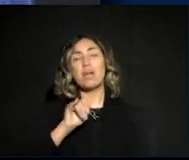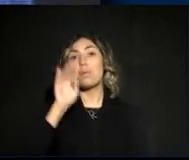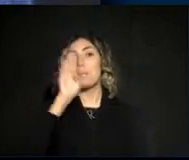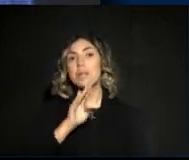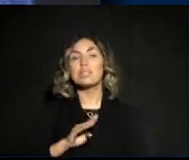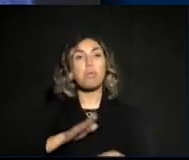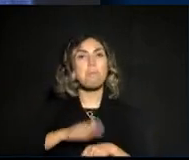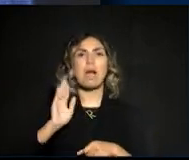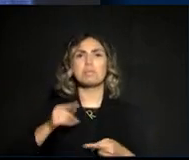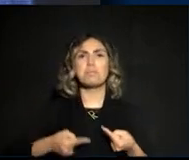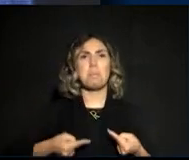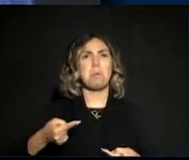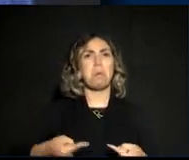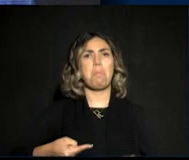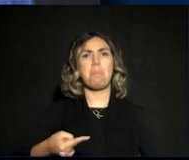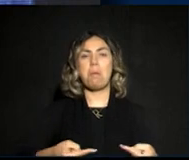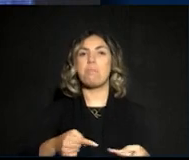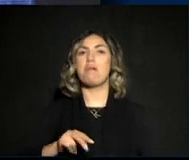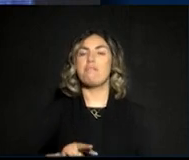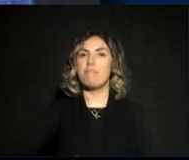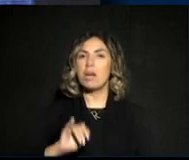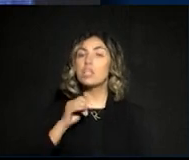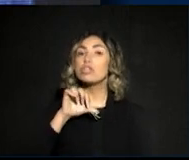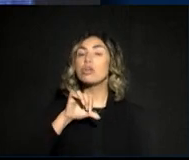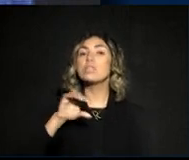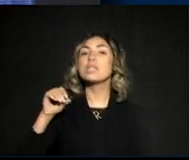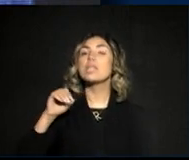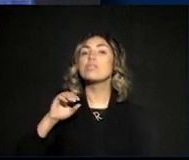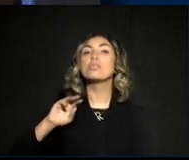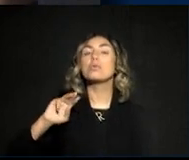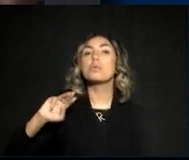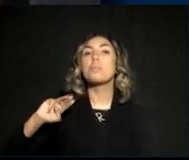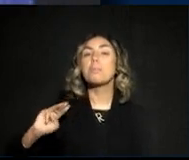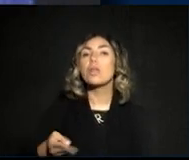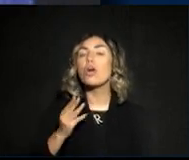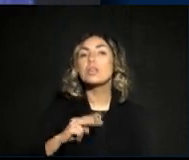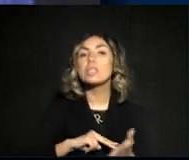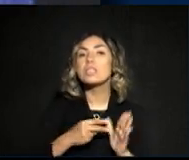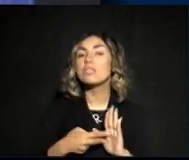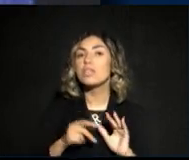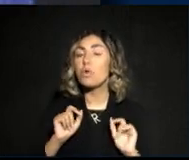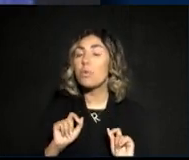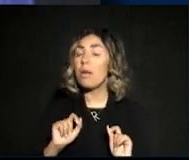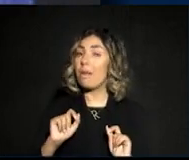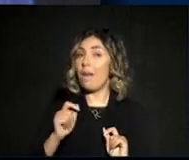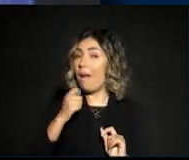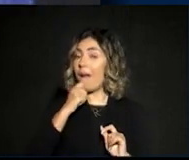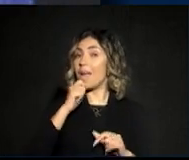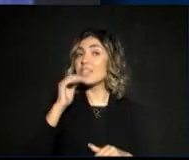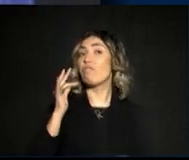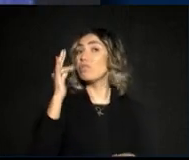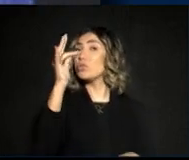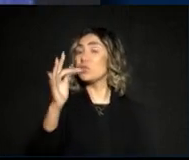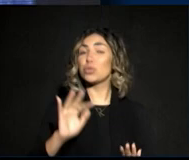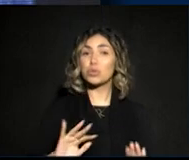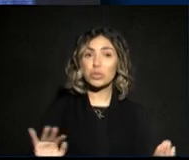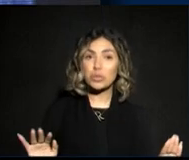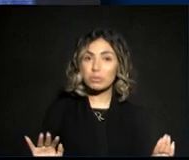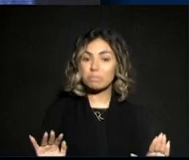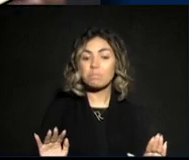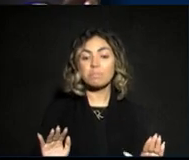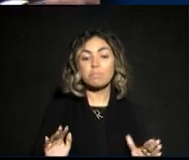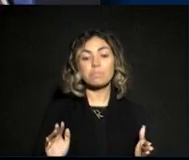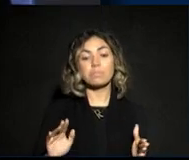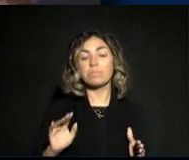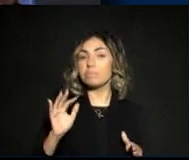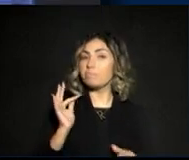tornar cada vez mais competitivo e olha a gente fala em 900 bilhões tô deixando de Fora aquilo que virá para as autorizações